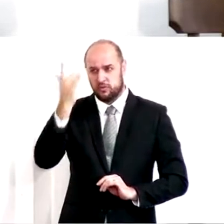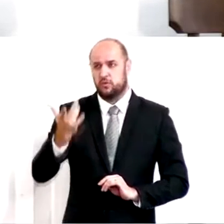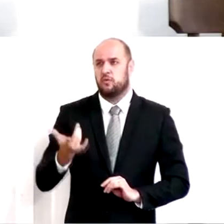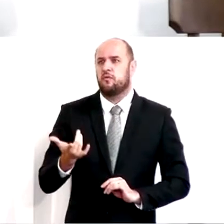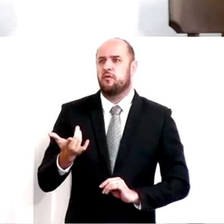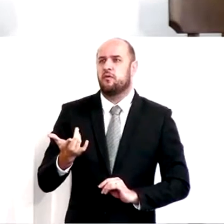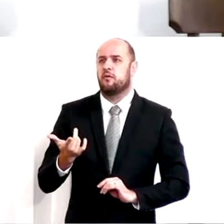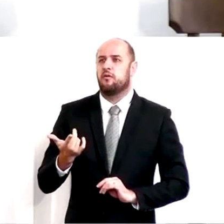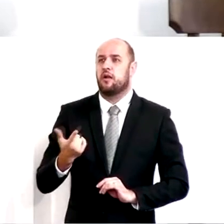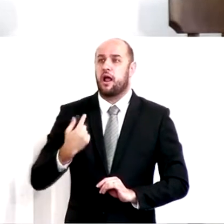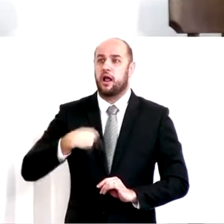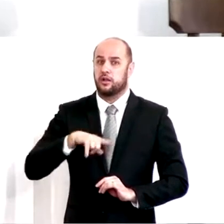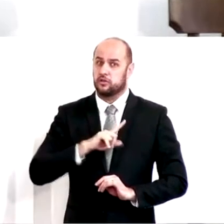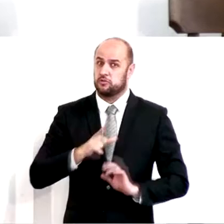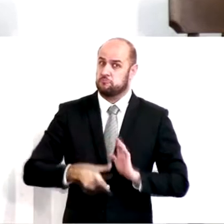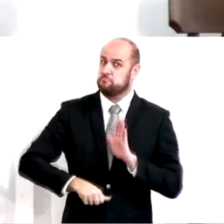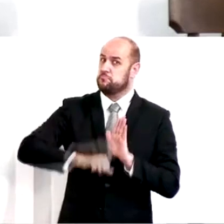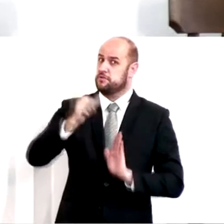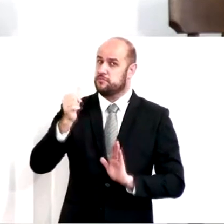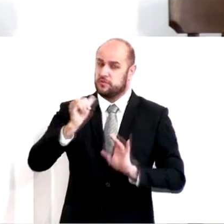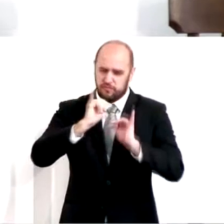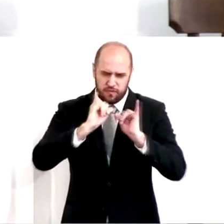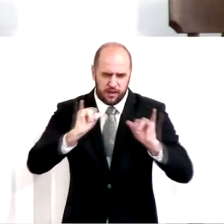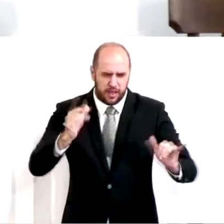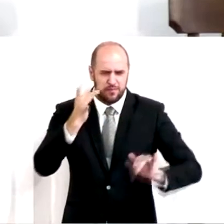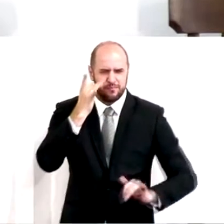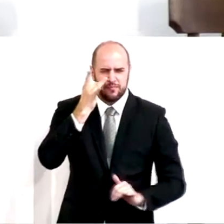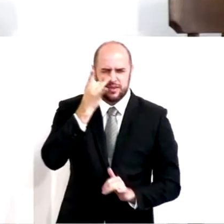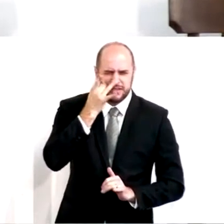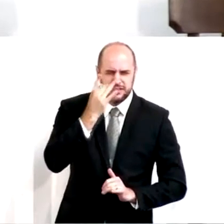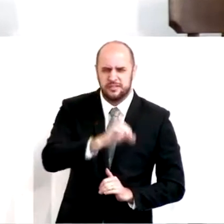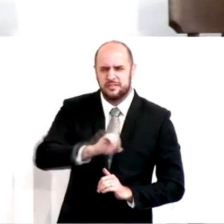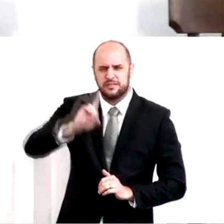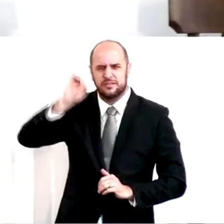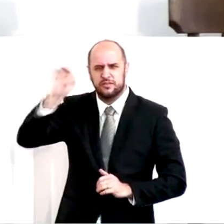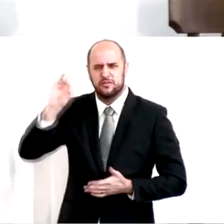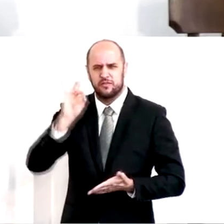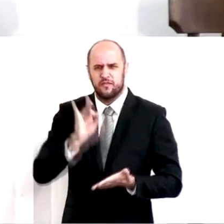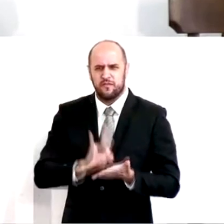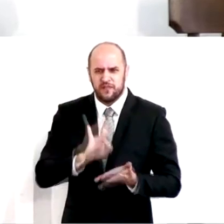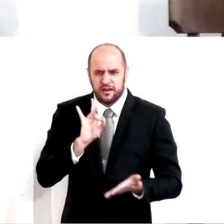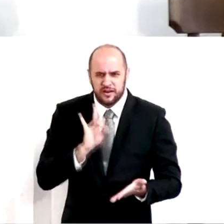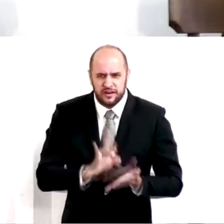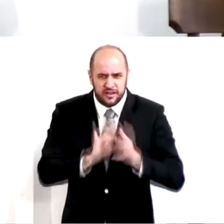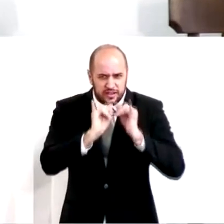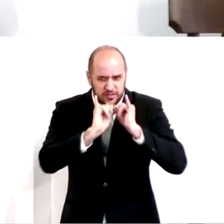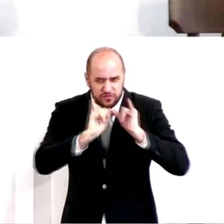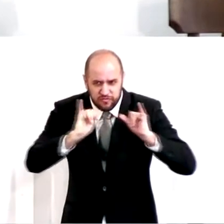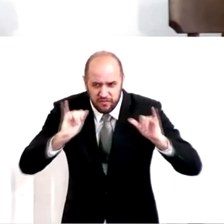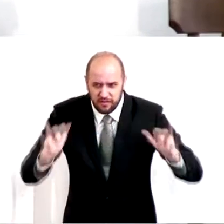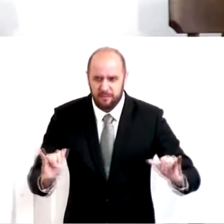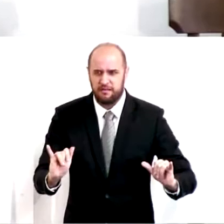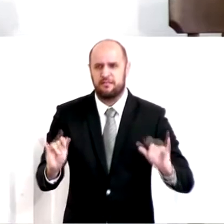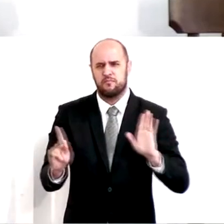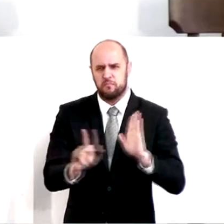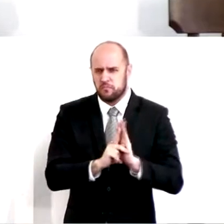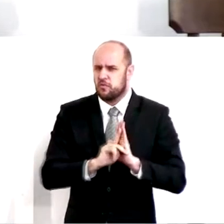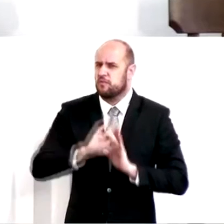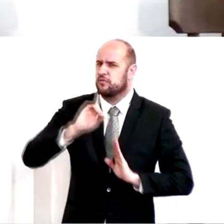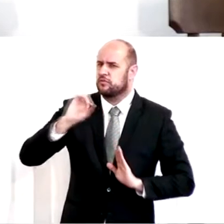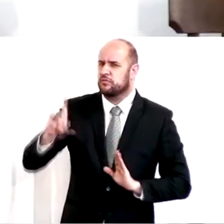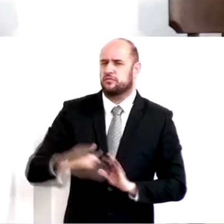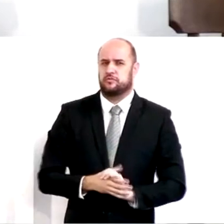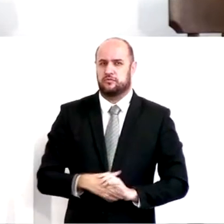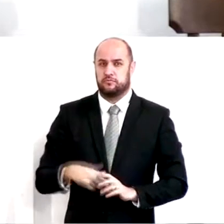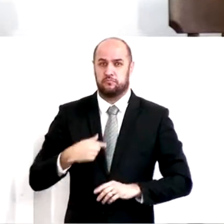Deus. Antes, em Cristo é que falamos na presença de Deus com sinceridade e da parte do próprio Deus. Eu